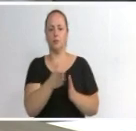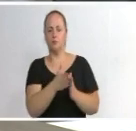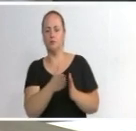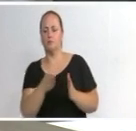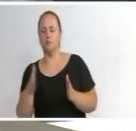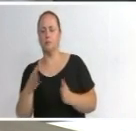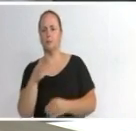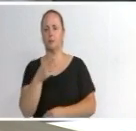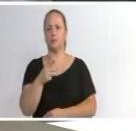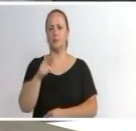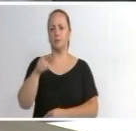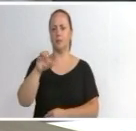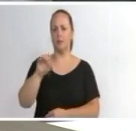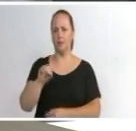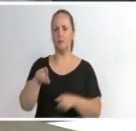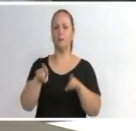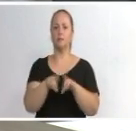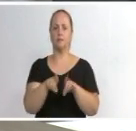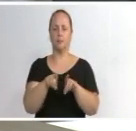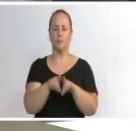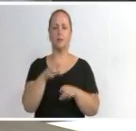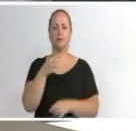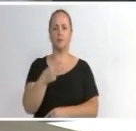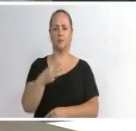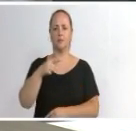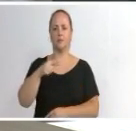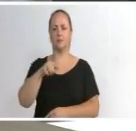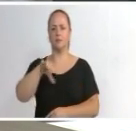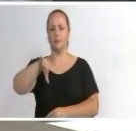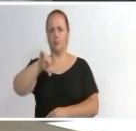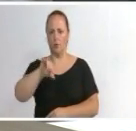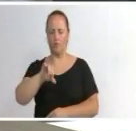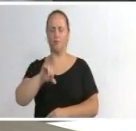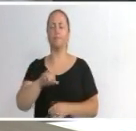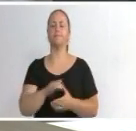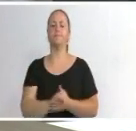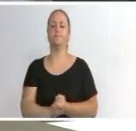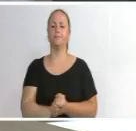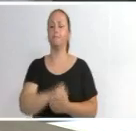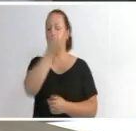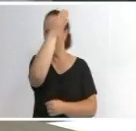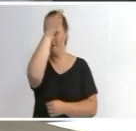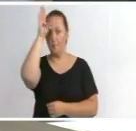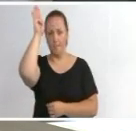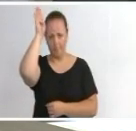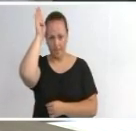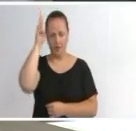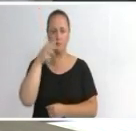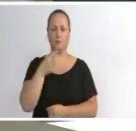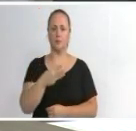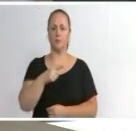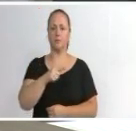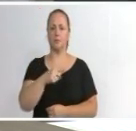370 e 379. Do vereador Mário Hildebrand, 372 a